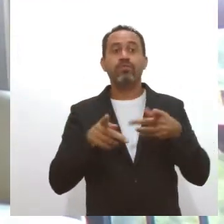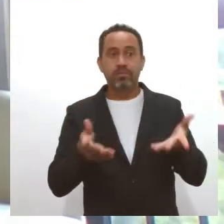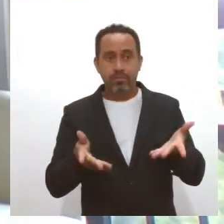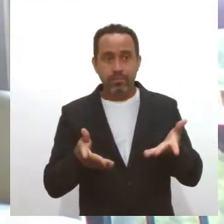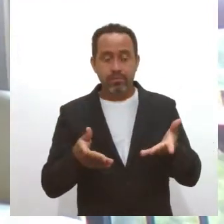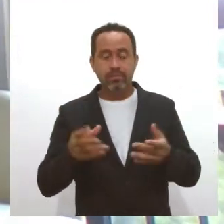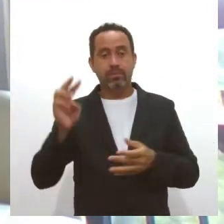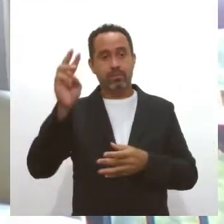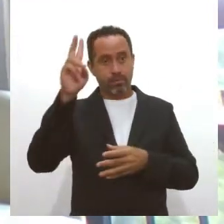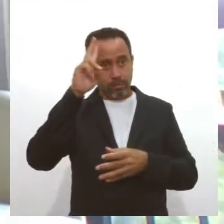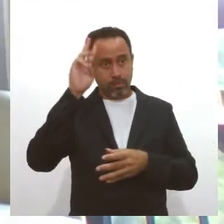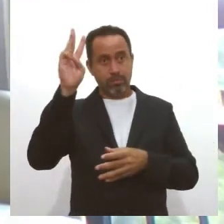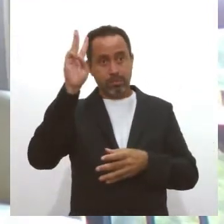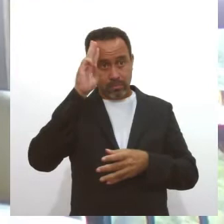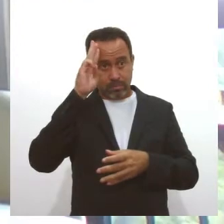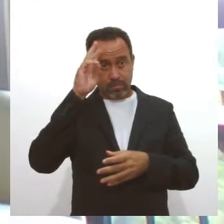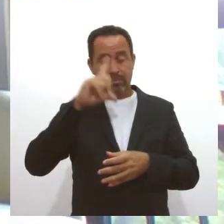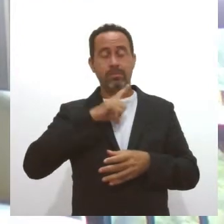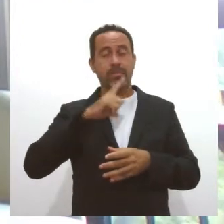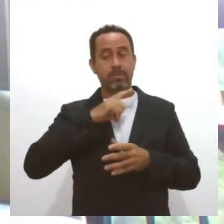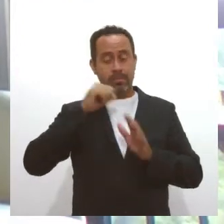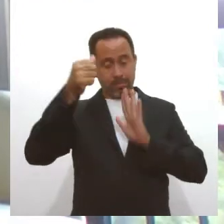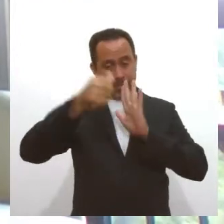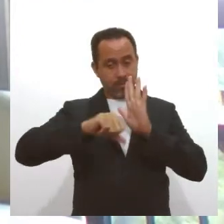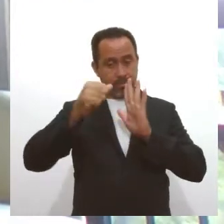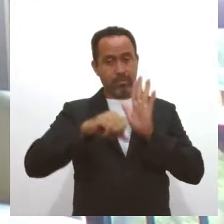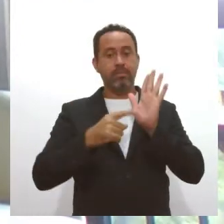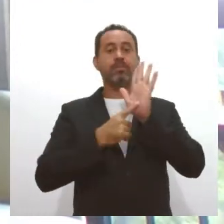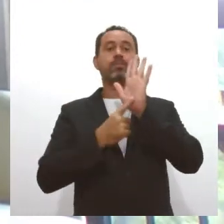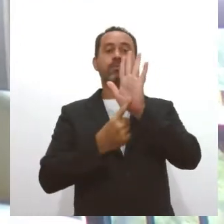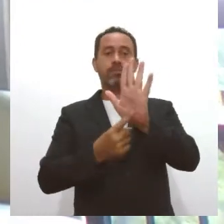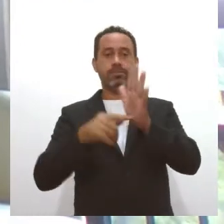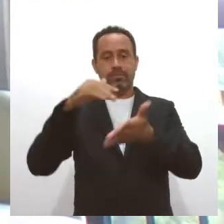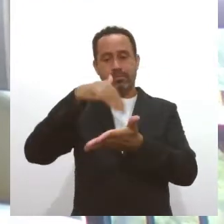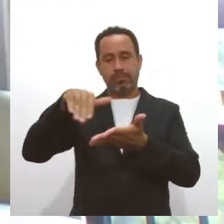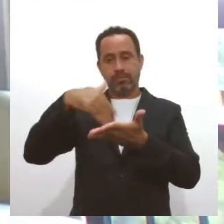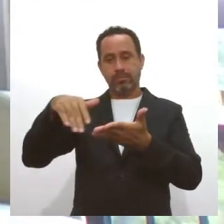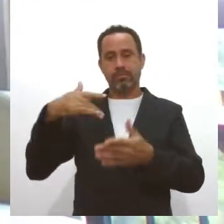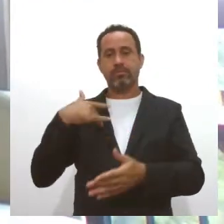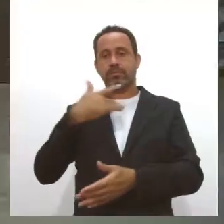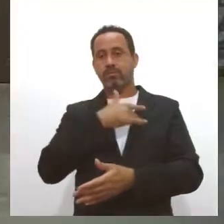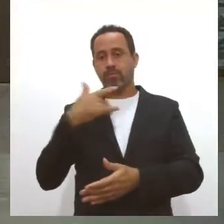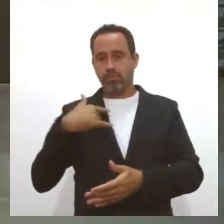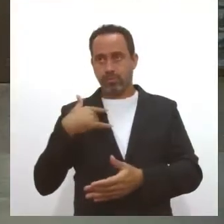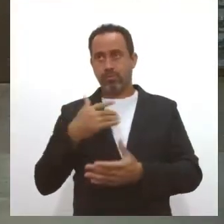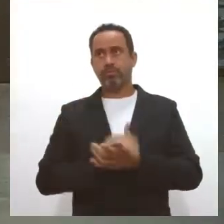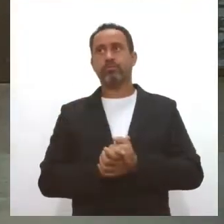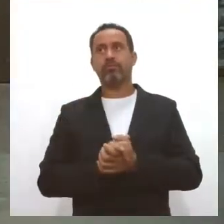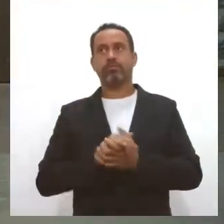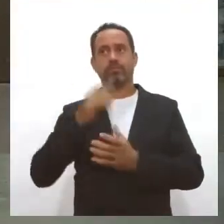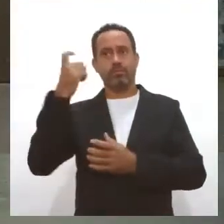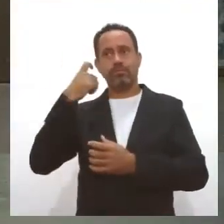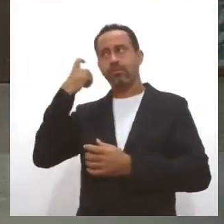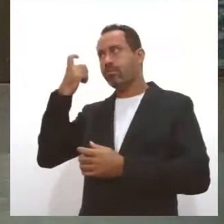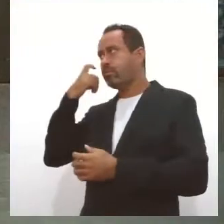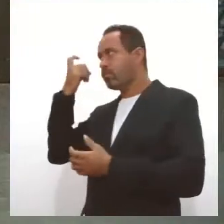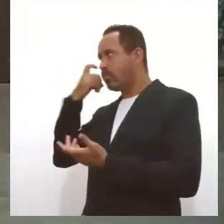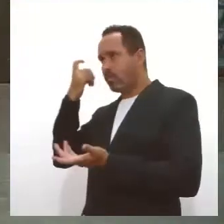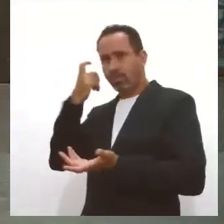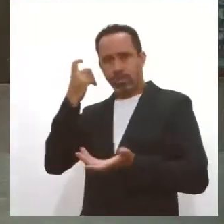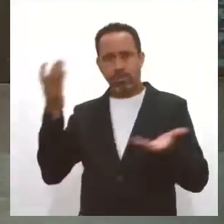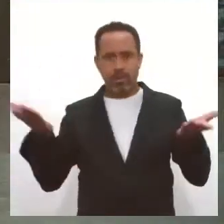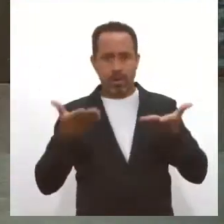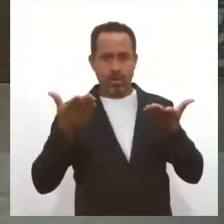ou terça-feira para que a gente tenha esse diagnóstico e possa apresentar à Secretaria de Estado da Saúde. Há uma preocupação, né, que viemos agora de um final